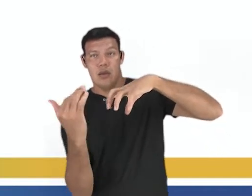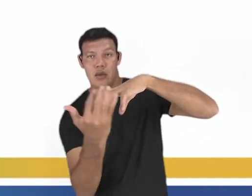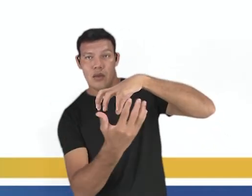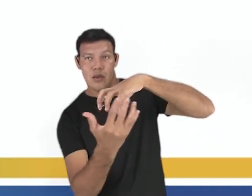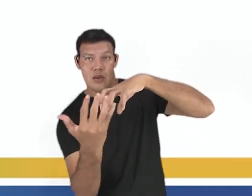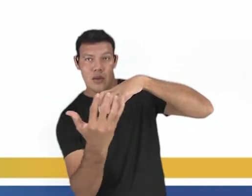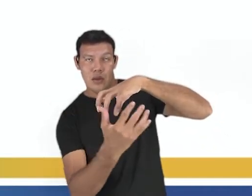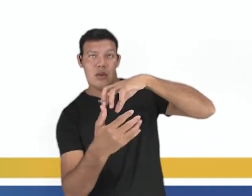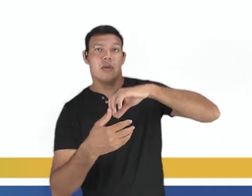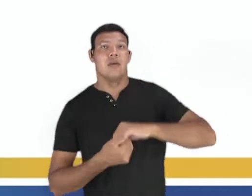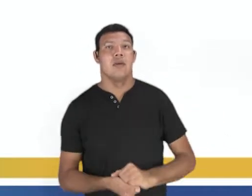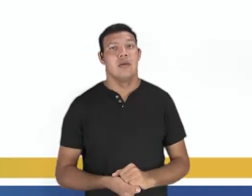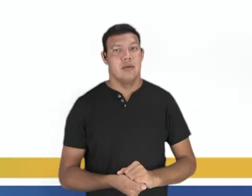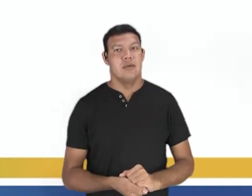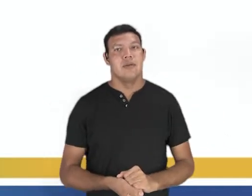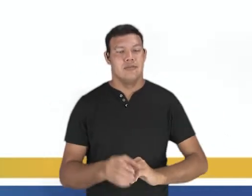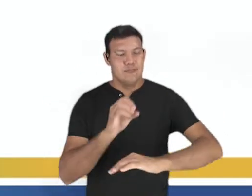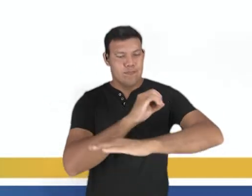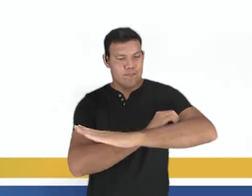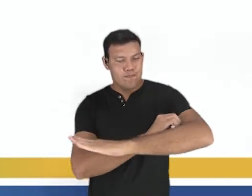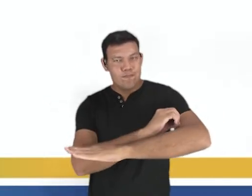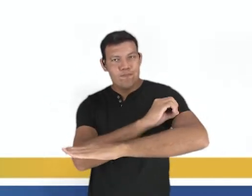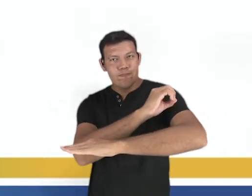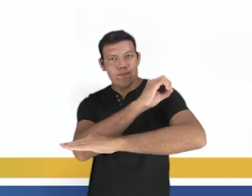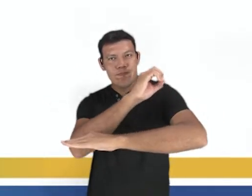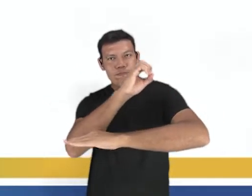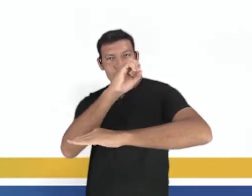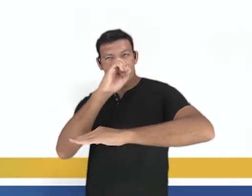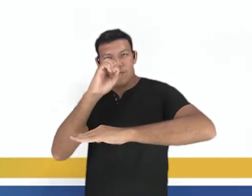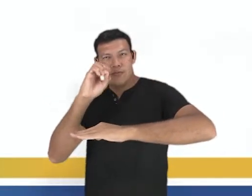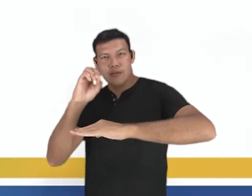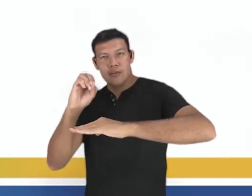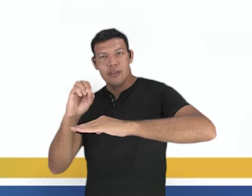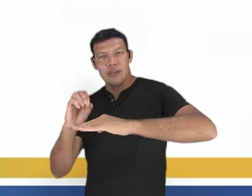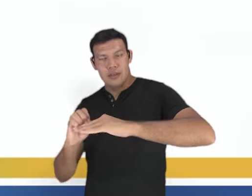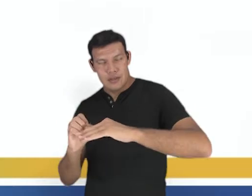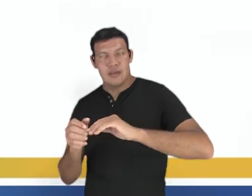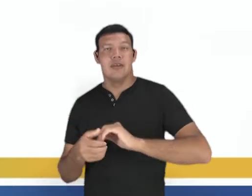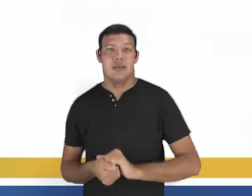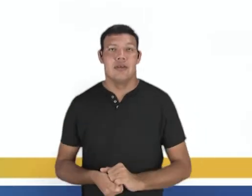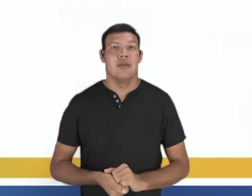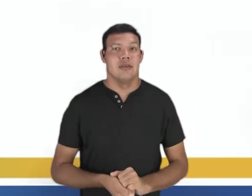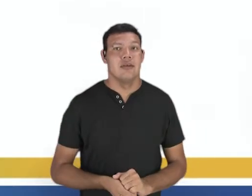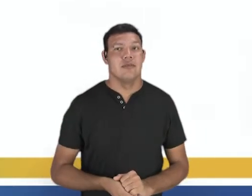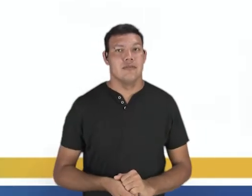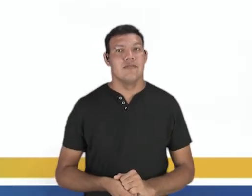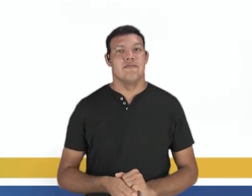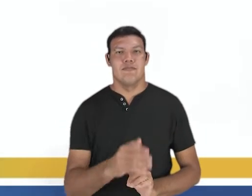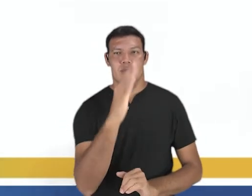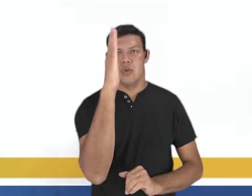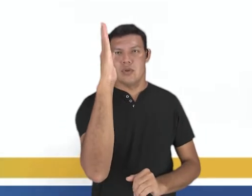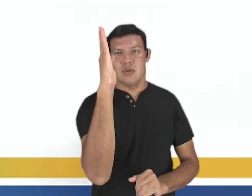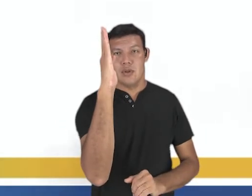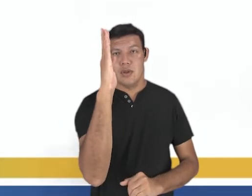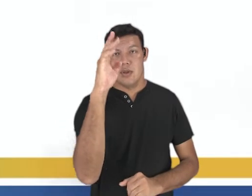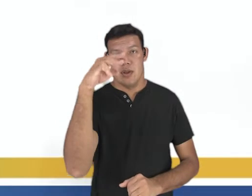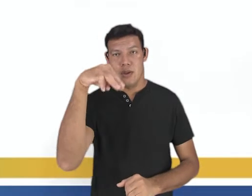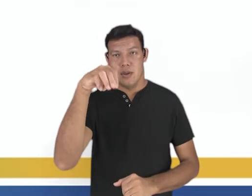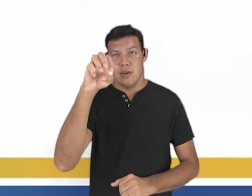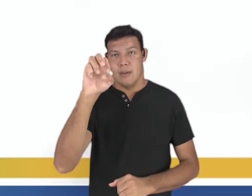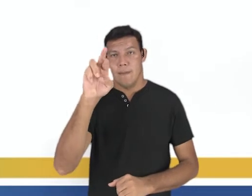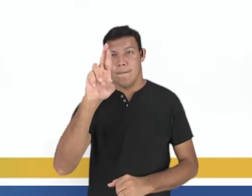sul, nascente, que é onde o Sol nasce, que determina o limite entre Ocidente e Oriente, é o meridiano de Greenwich, que,